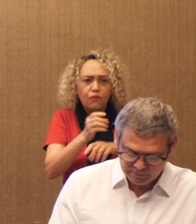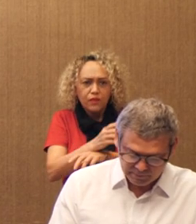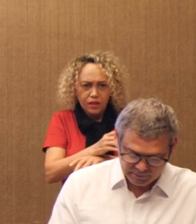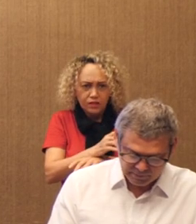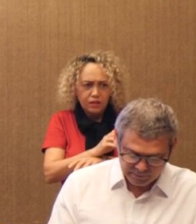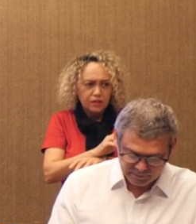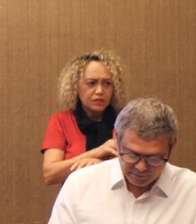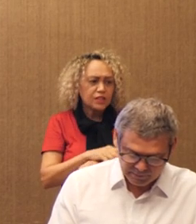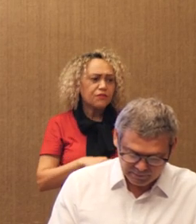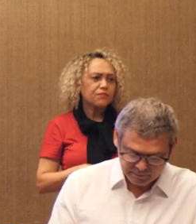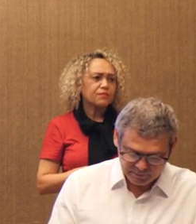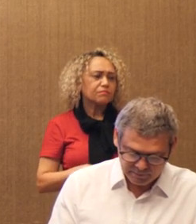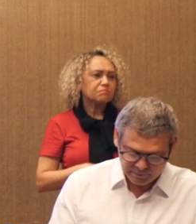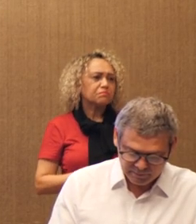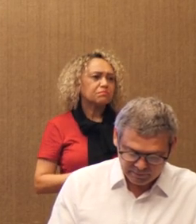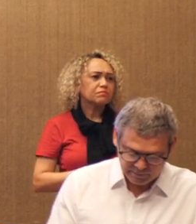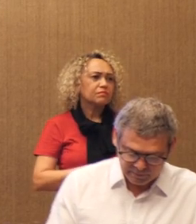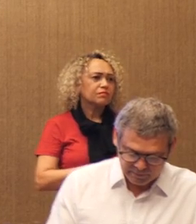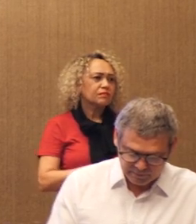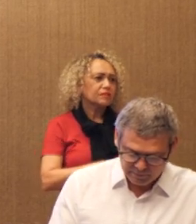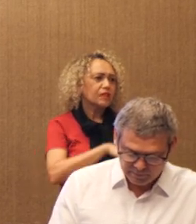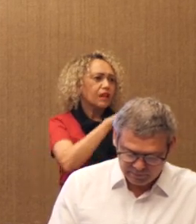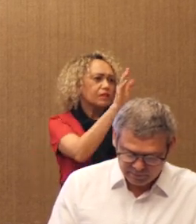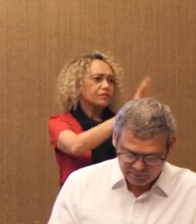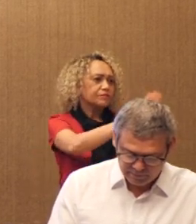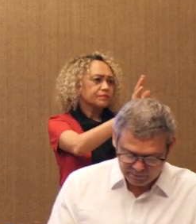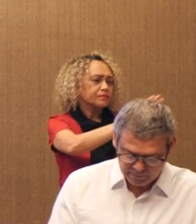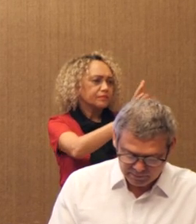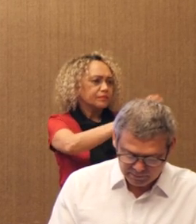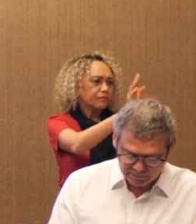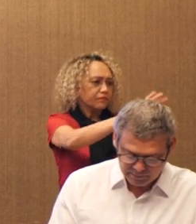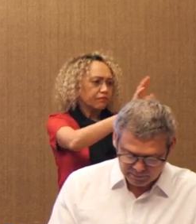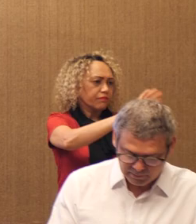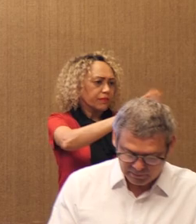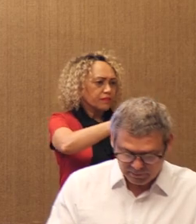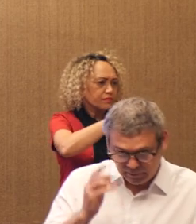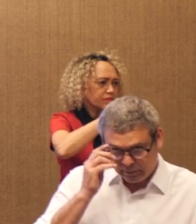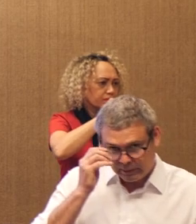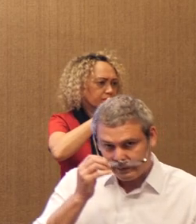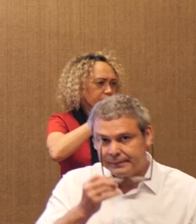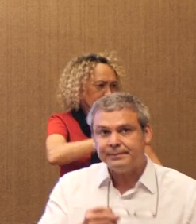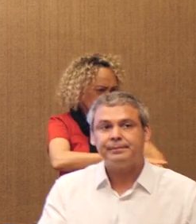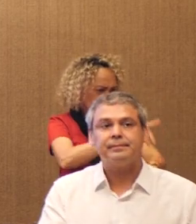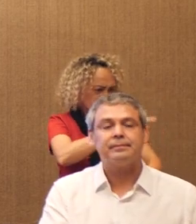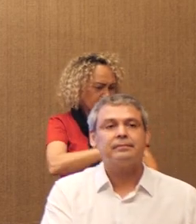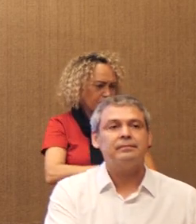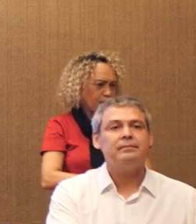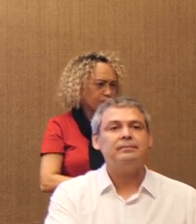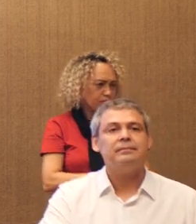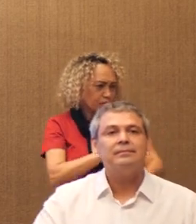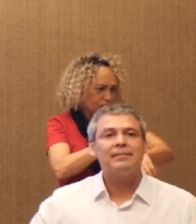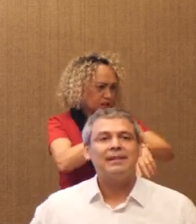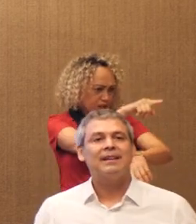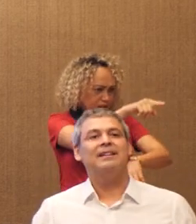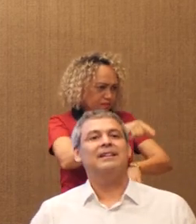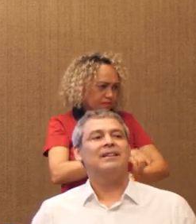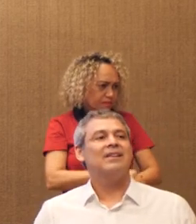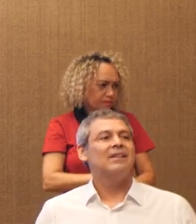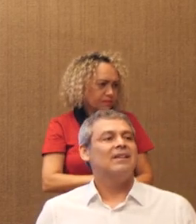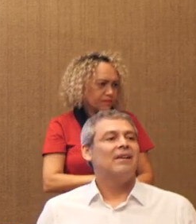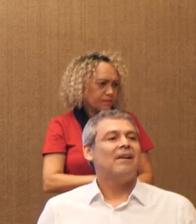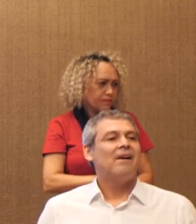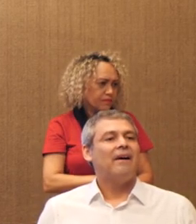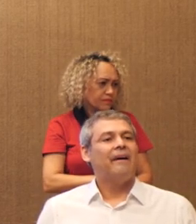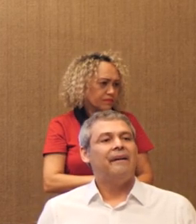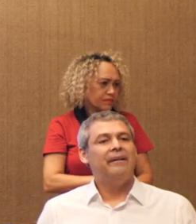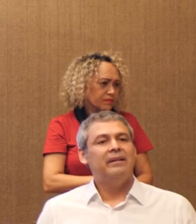lá na ponta, na eleição municipal, e desde já, cada um e cada uma esteja